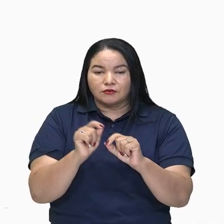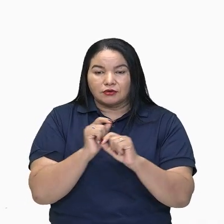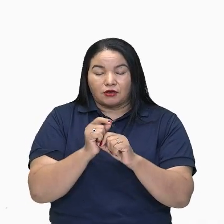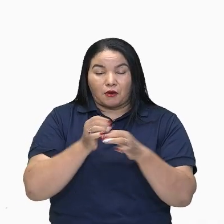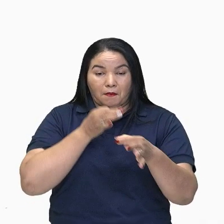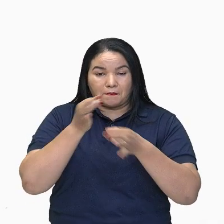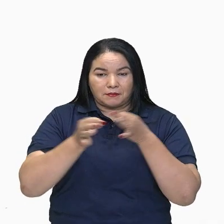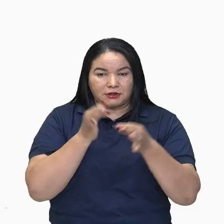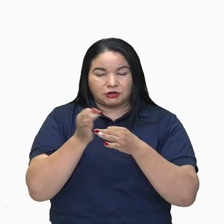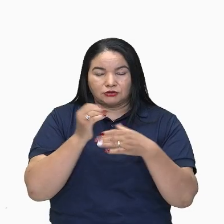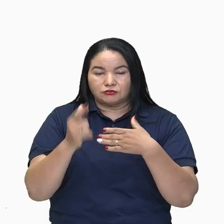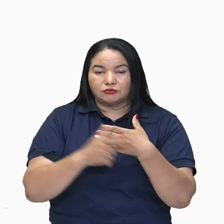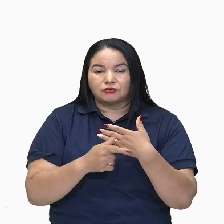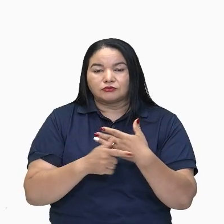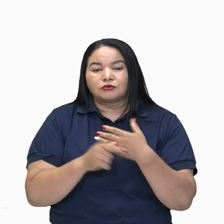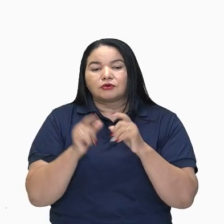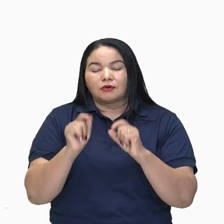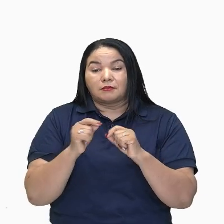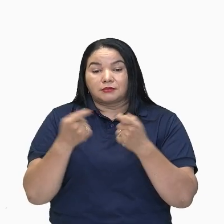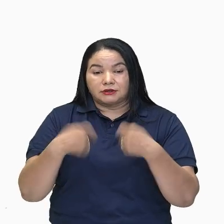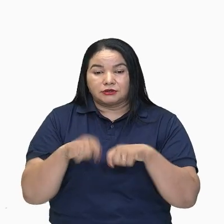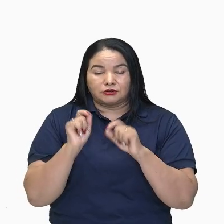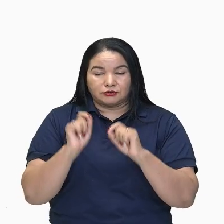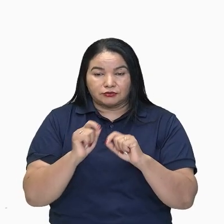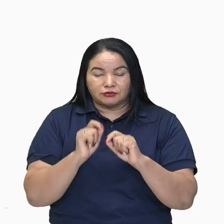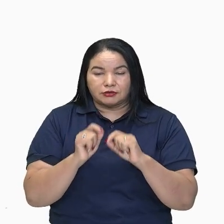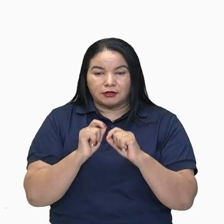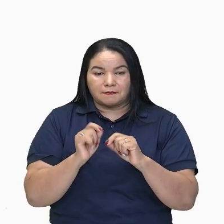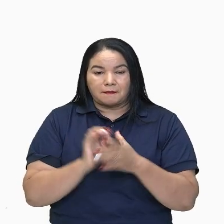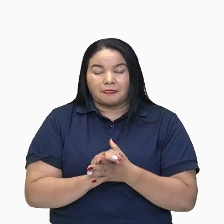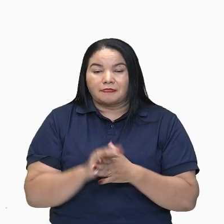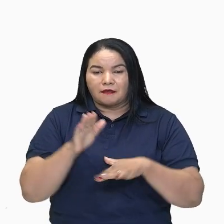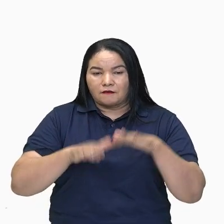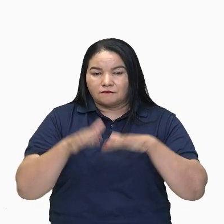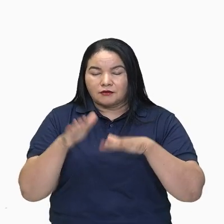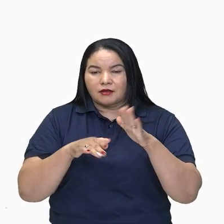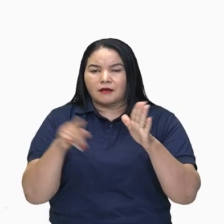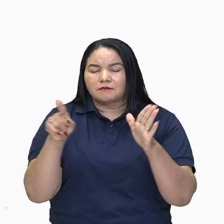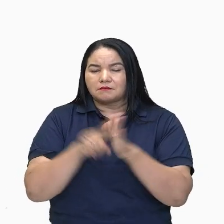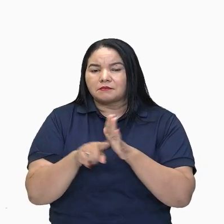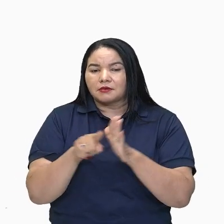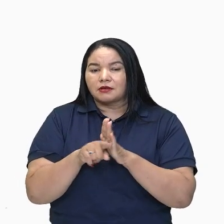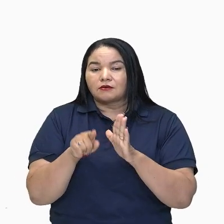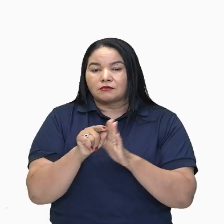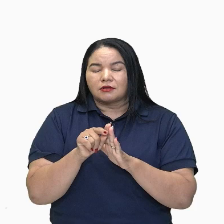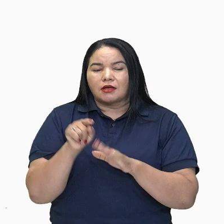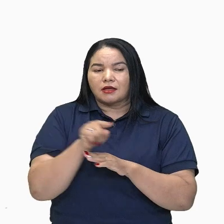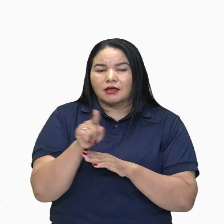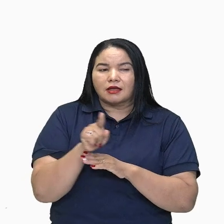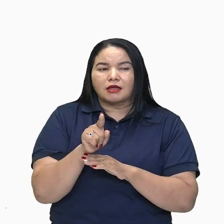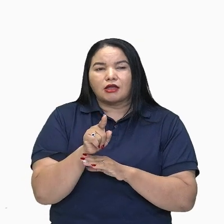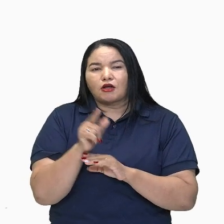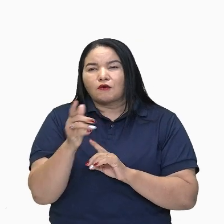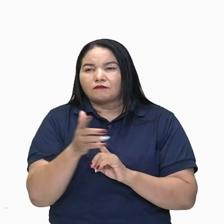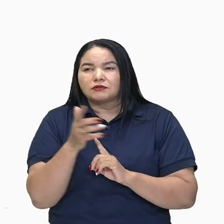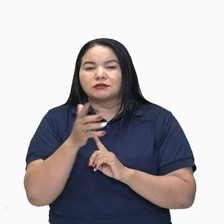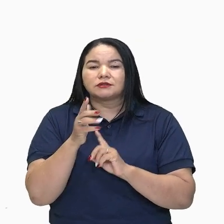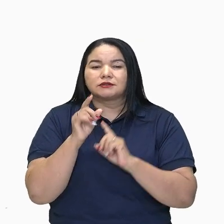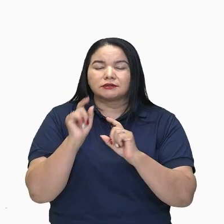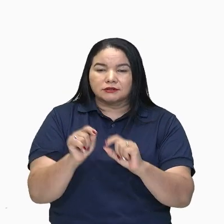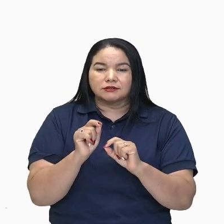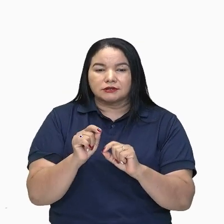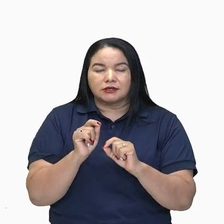é você buscar aí exatamente responder essa pergunta. O que ele quer nos convencer? Você tem que refletir sobre isso. O texto quer